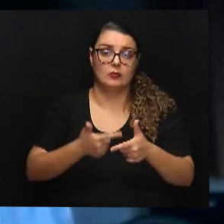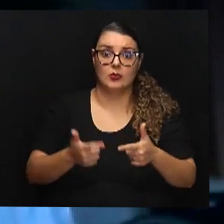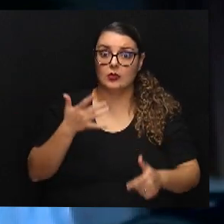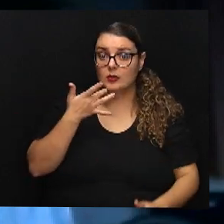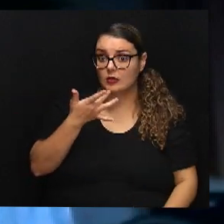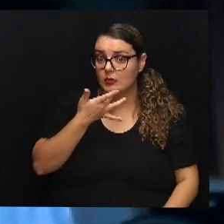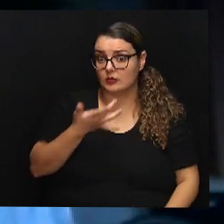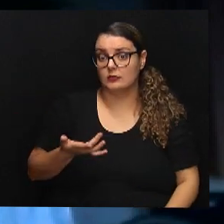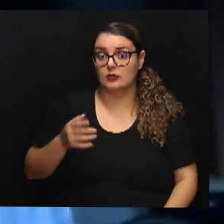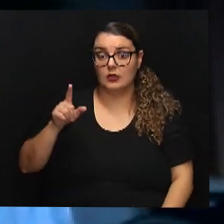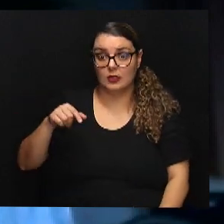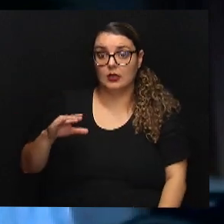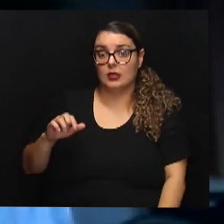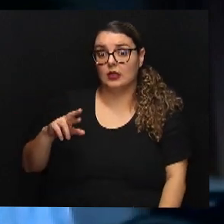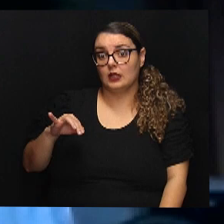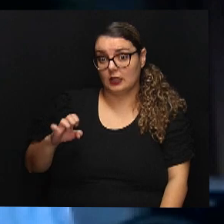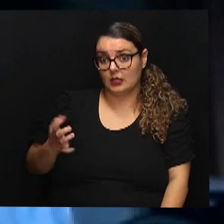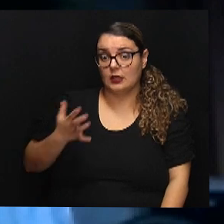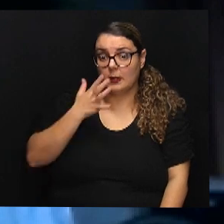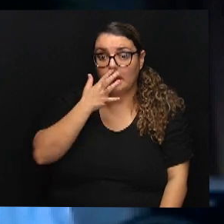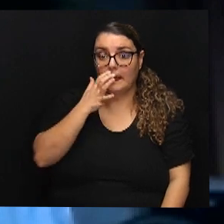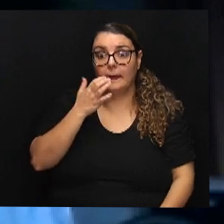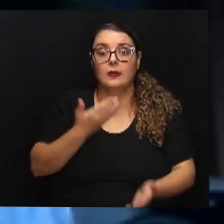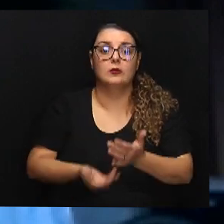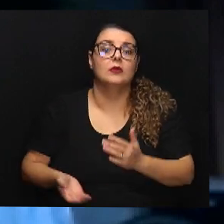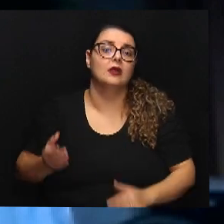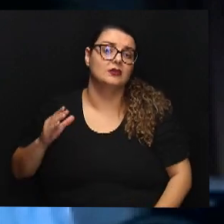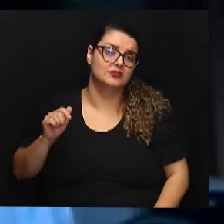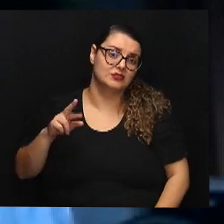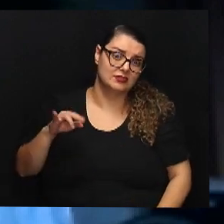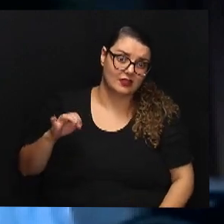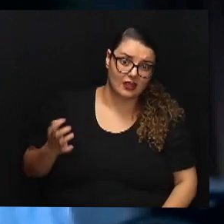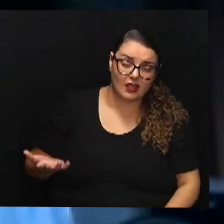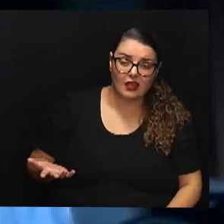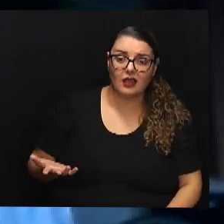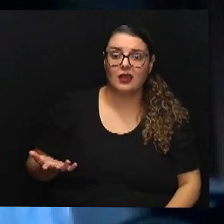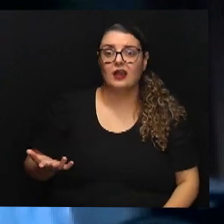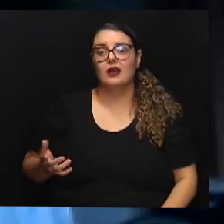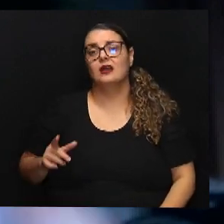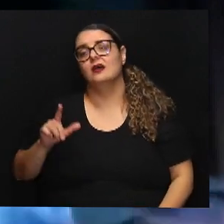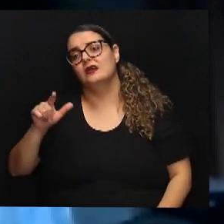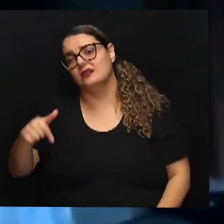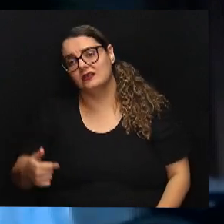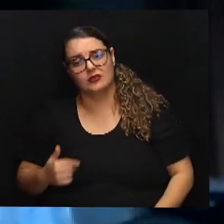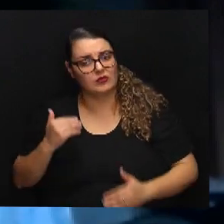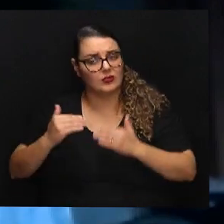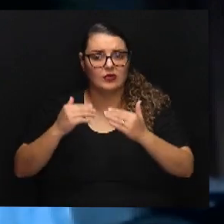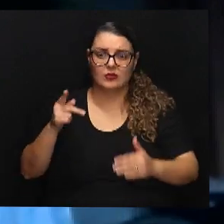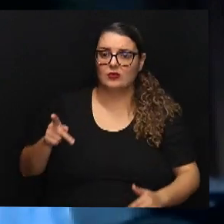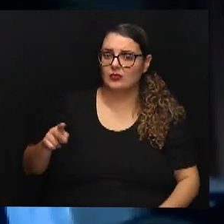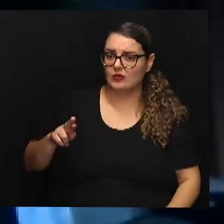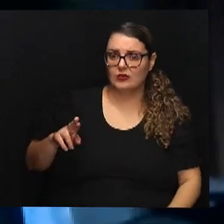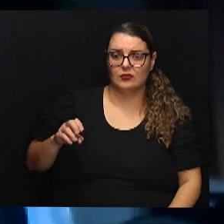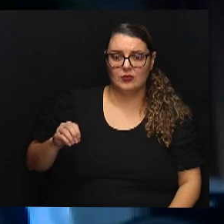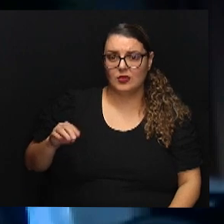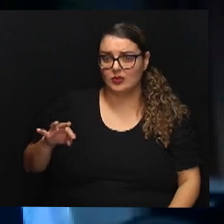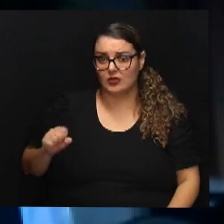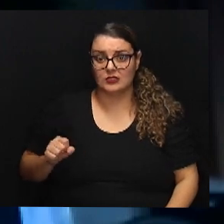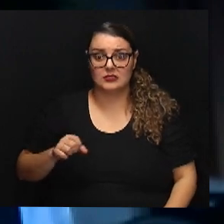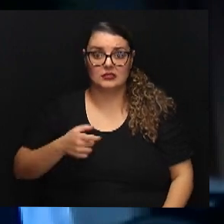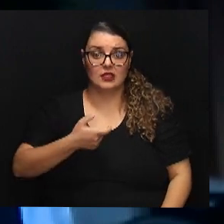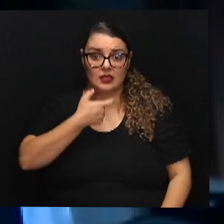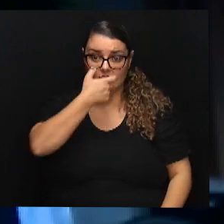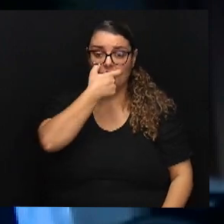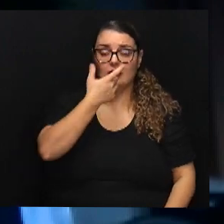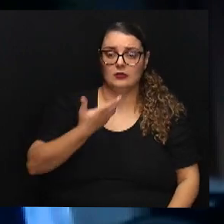imagina, antigamente o maior problema de saúde bucal era a cárie, né? Então, os pacientes perdiam dente por causa de cárie, né? Daí acabavam